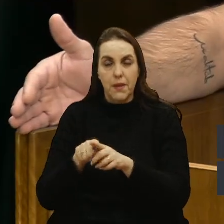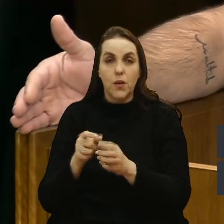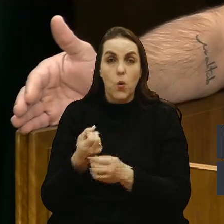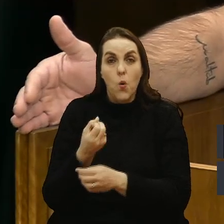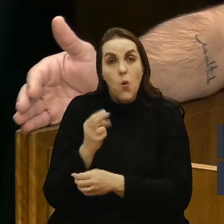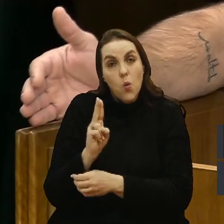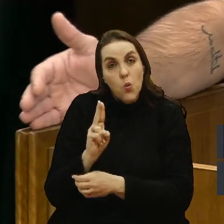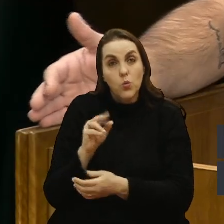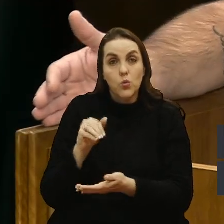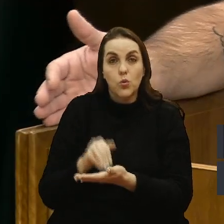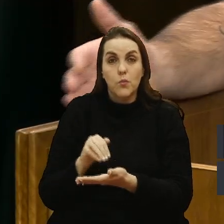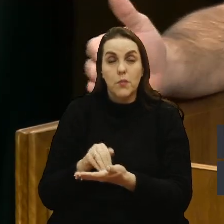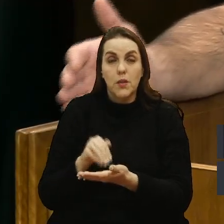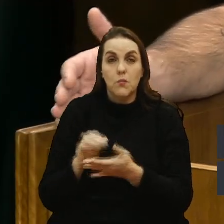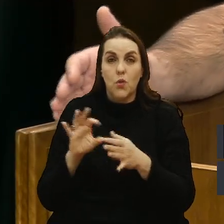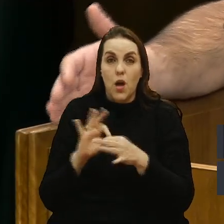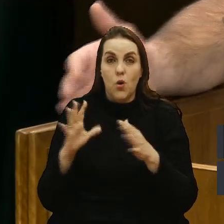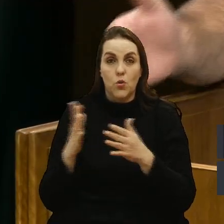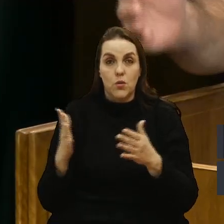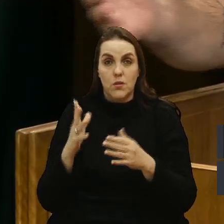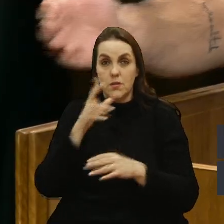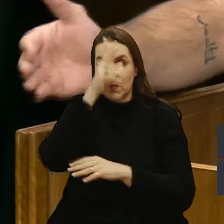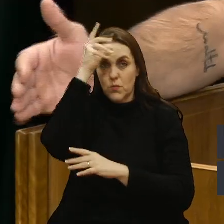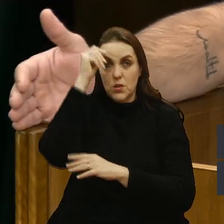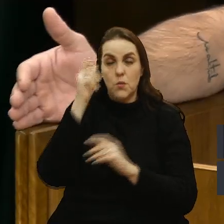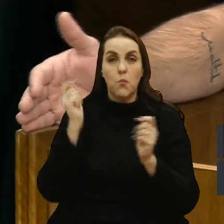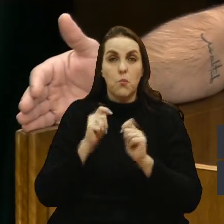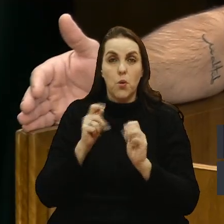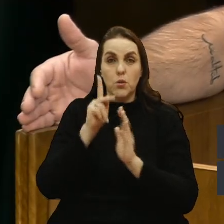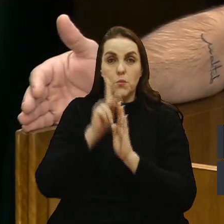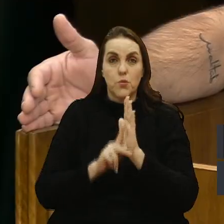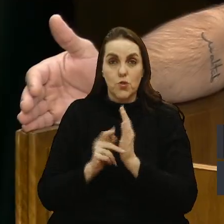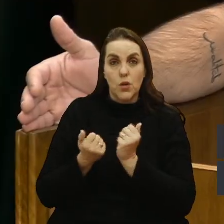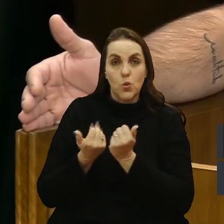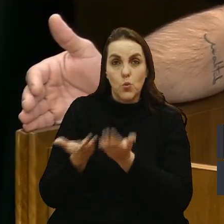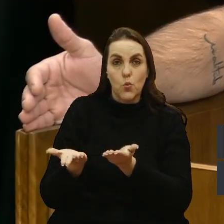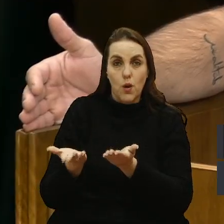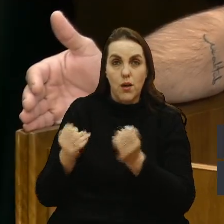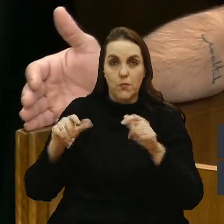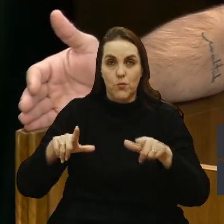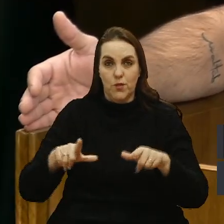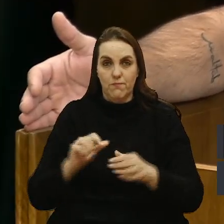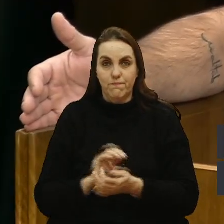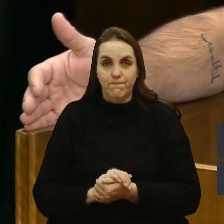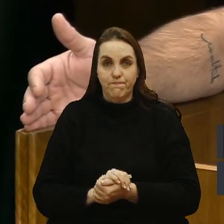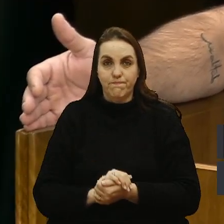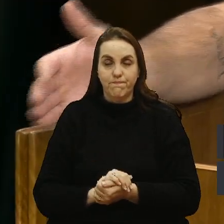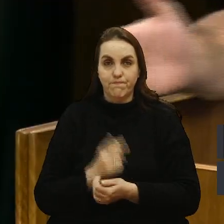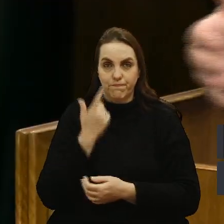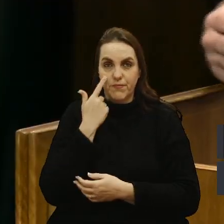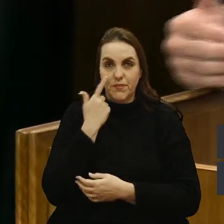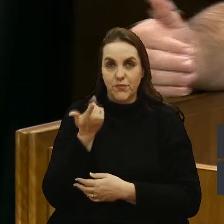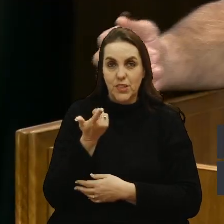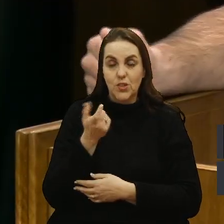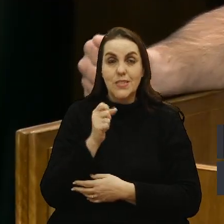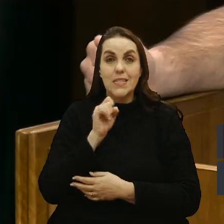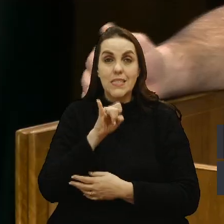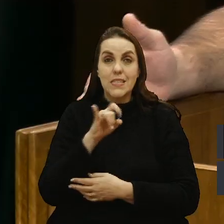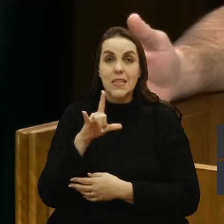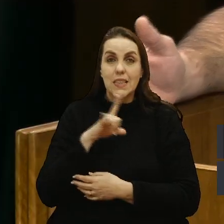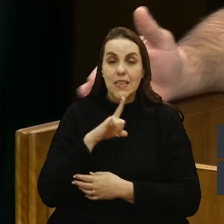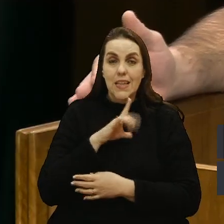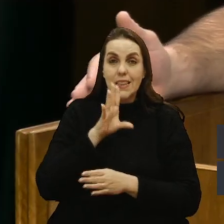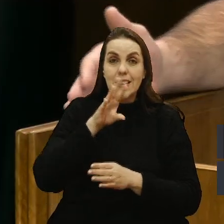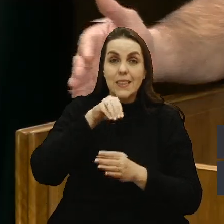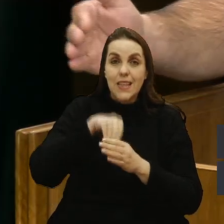menos, autorizar que o município possa doar o projeto para aquele local. Porque, vejam bem, se está dentro do